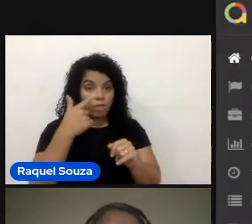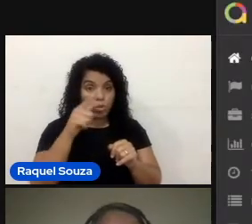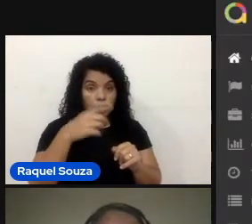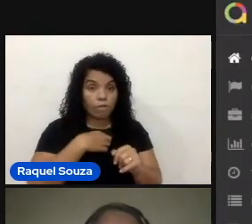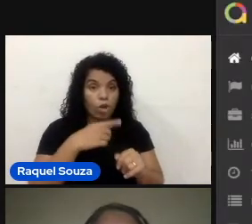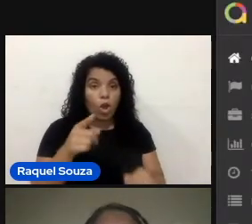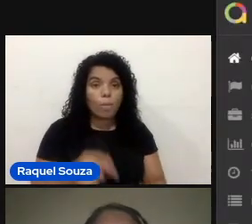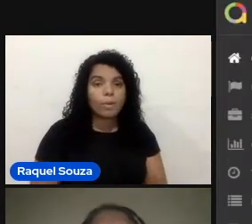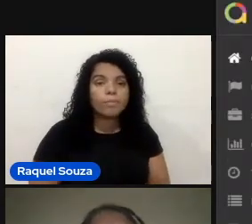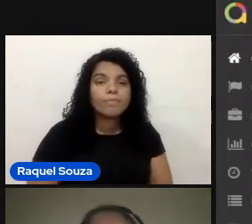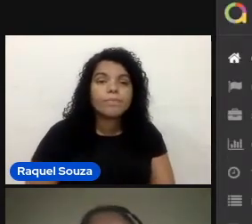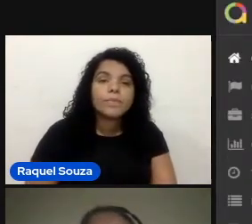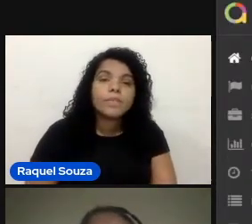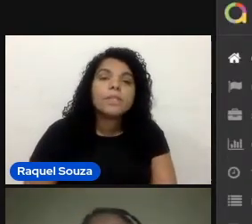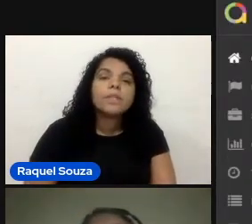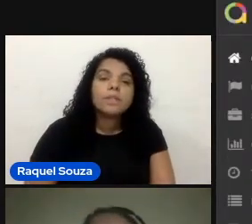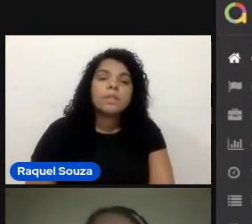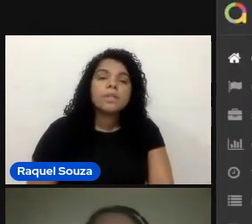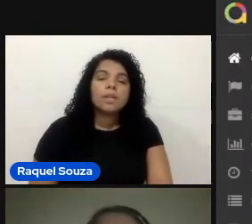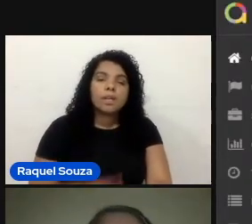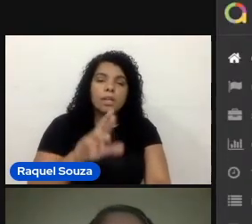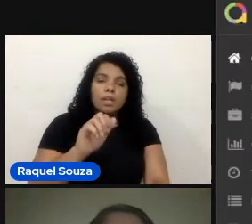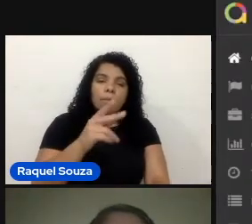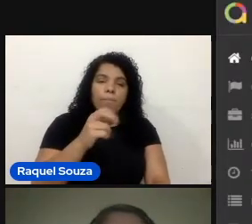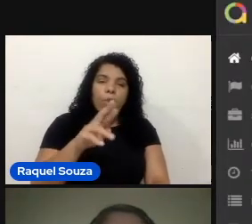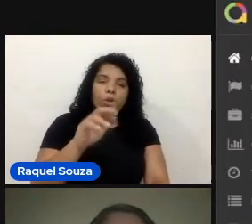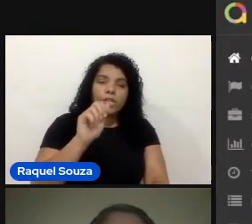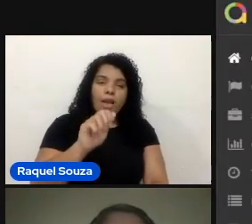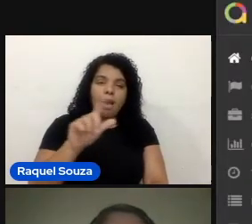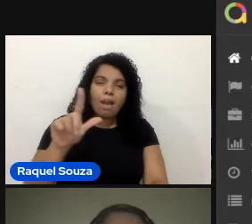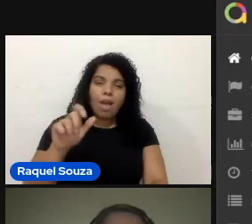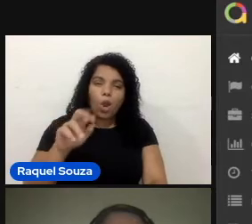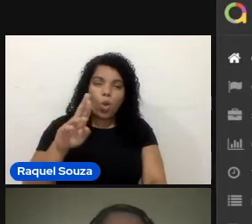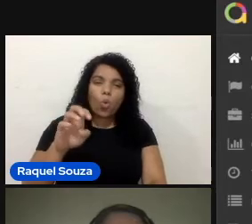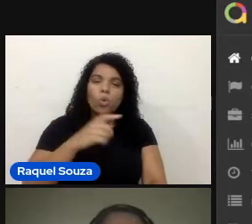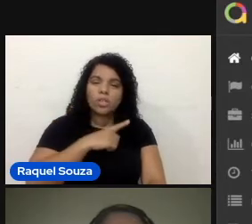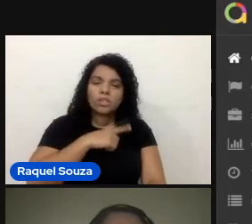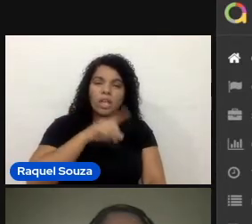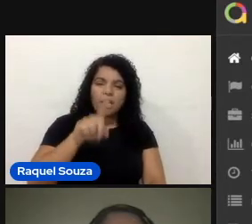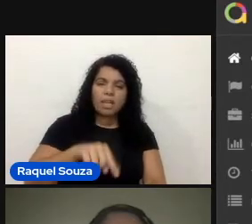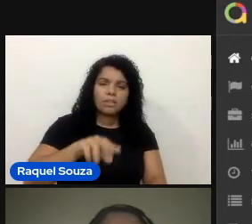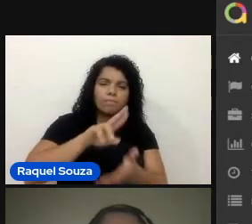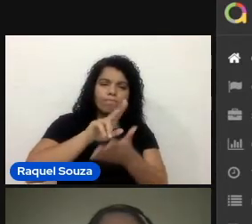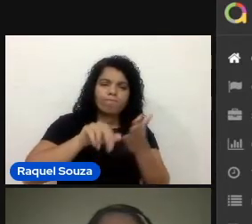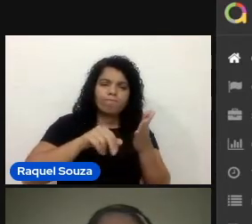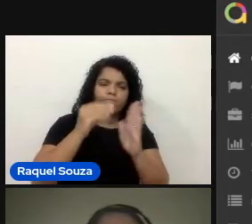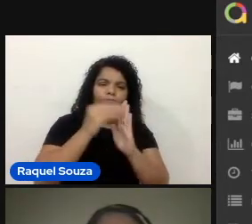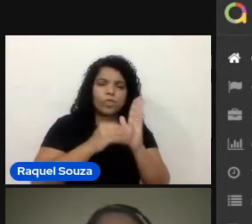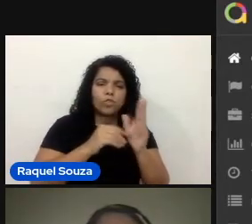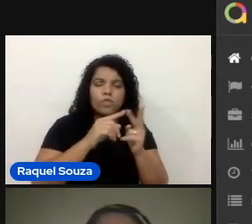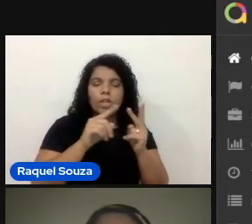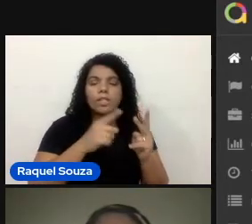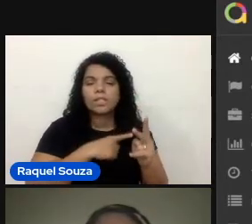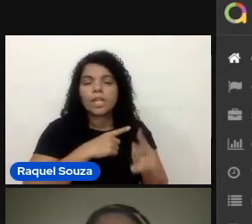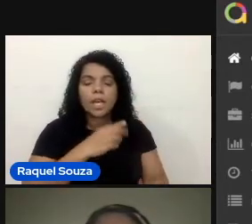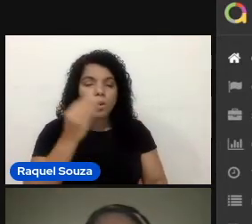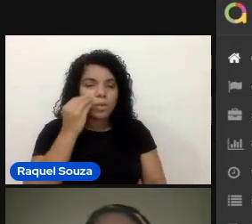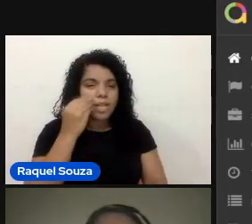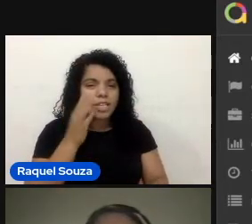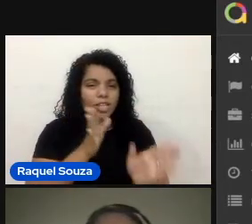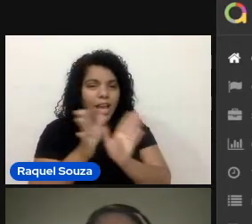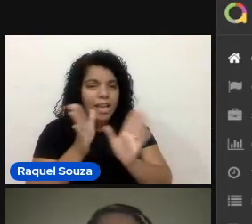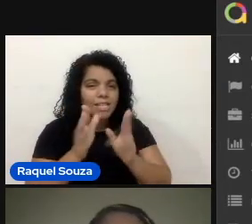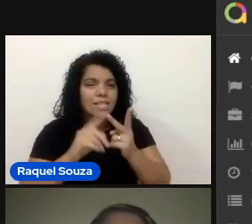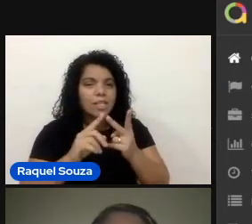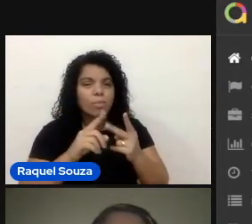Então, aqui tem esse reportzinho do Allure com tudo, né? A gente tem suítes diferentes aqui, né? Aqui tem até o teste de acessibilidade que está como